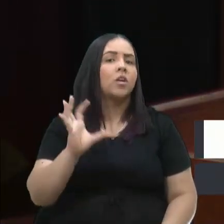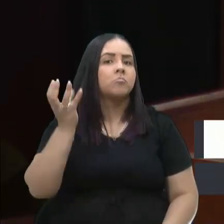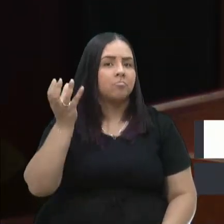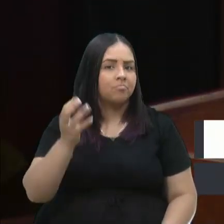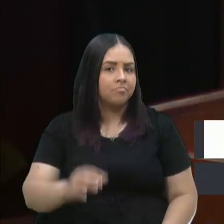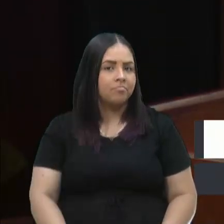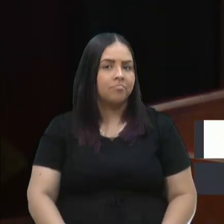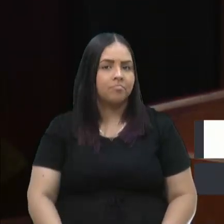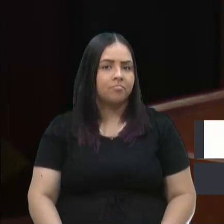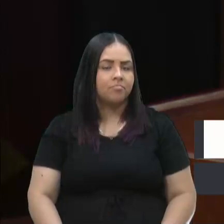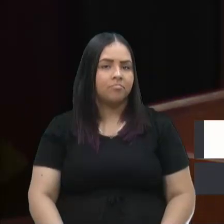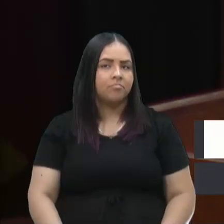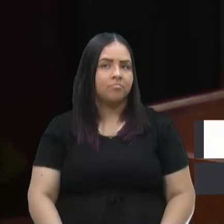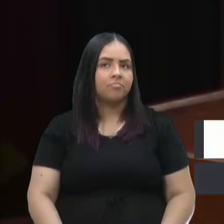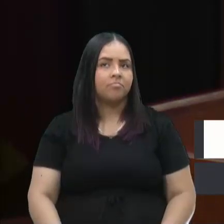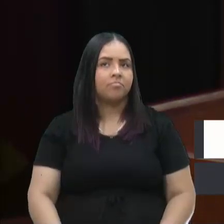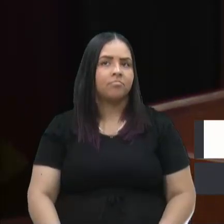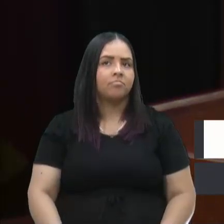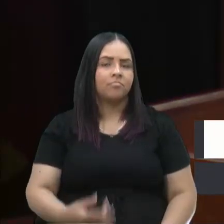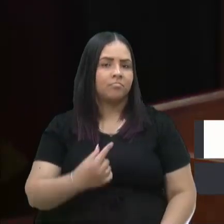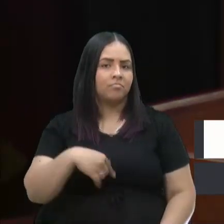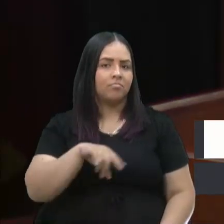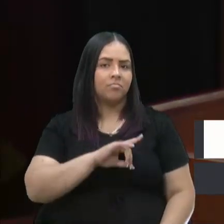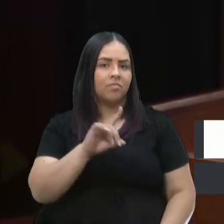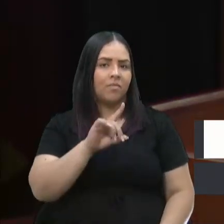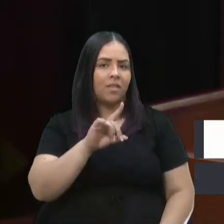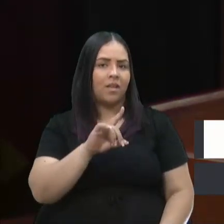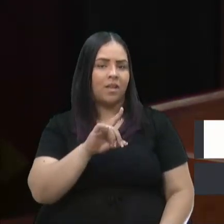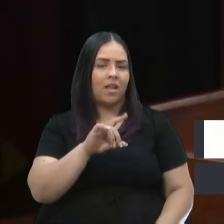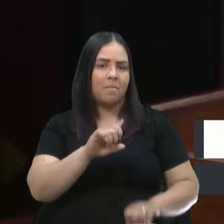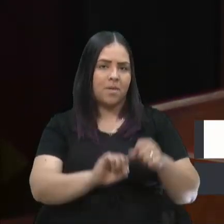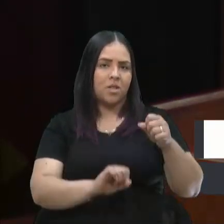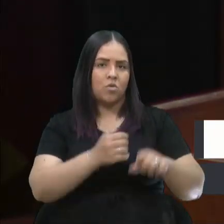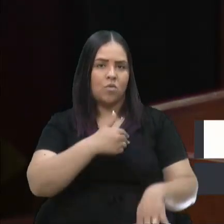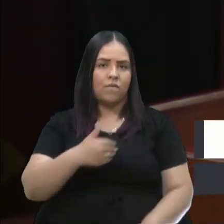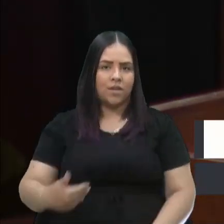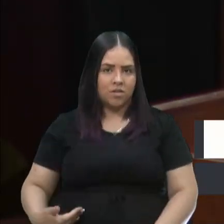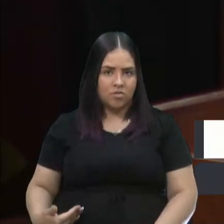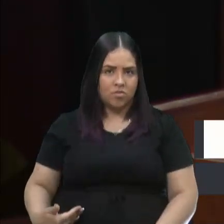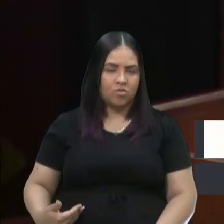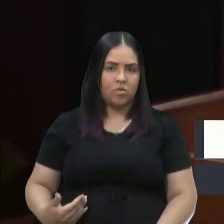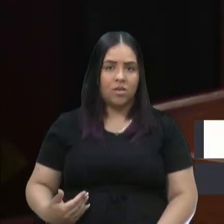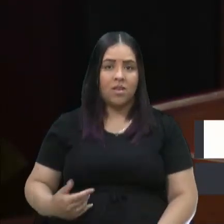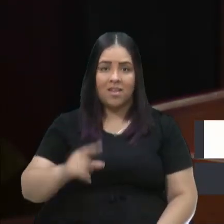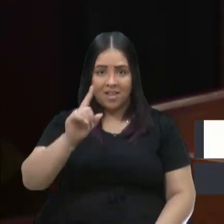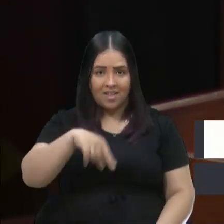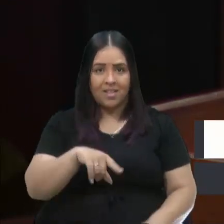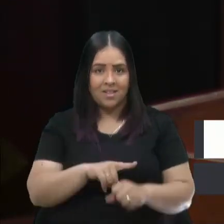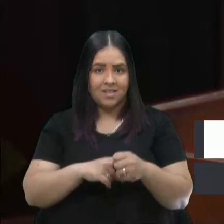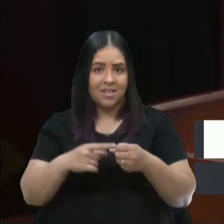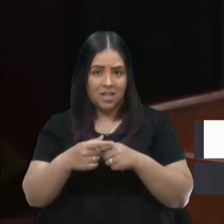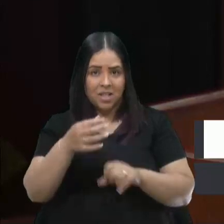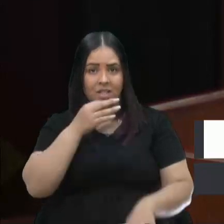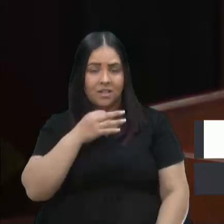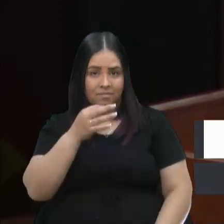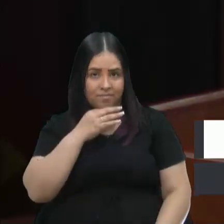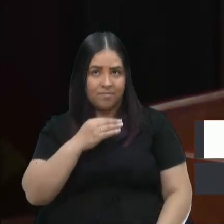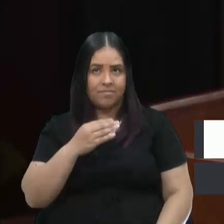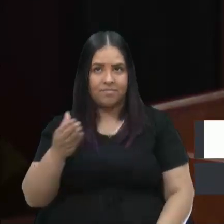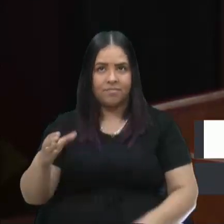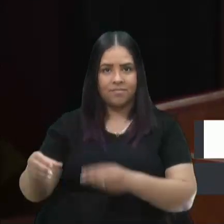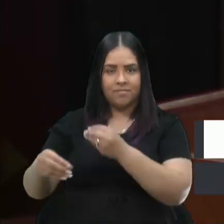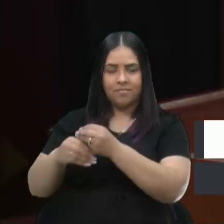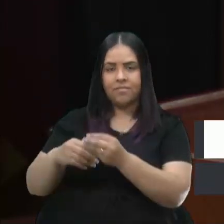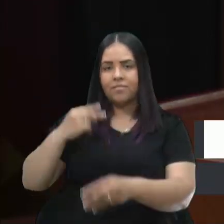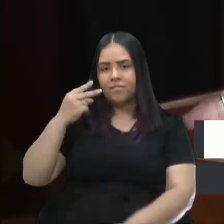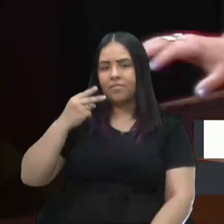acontecer? Nós não estamos arruinando um governo, nós estamos arruinando a cidade de Caxias do Sul. Seu à parte,